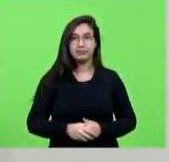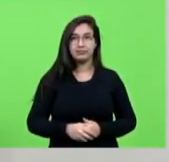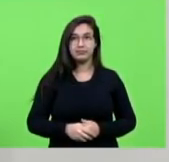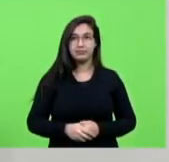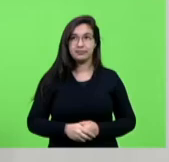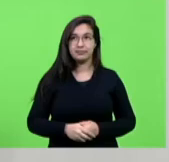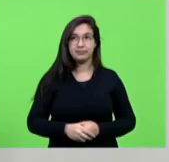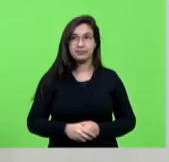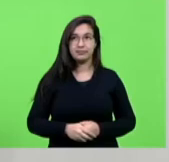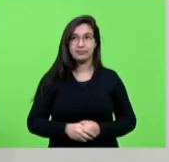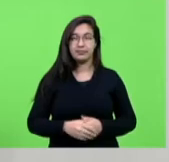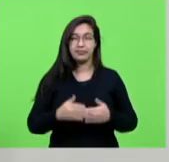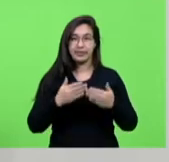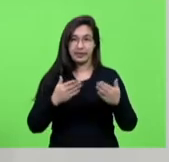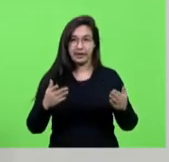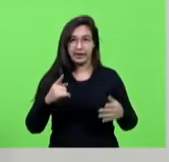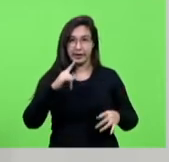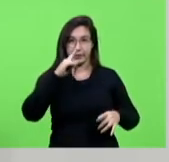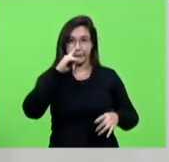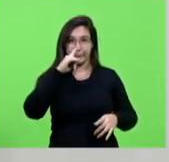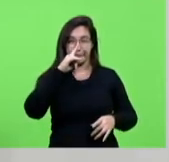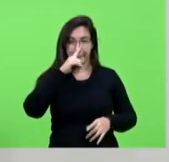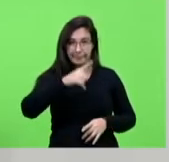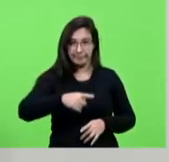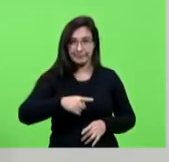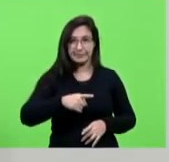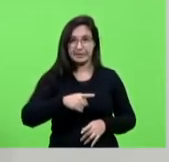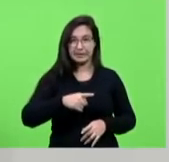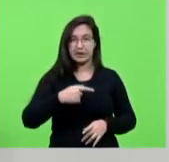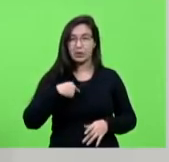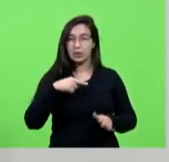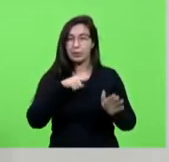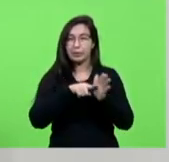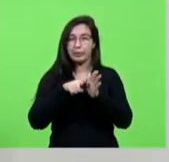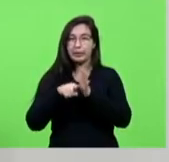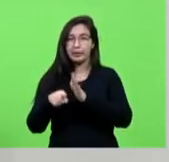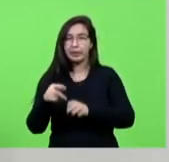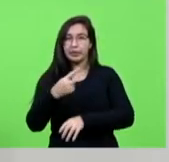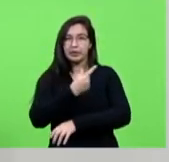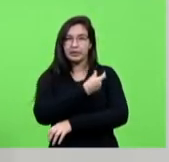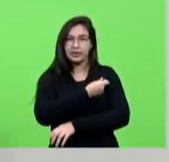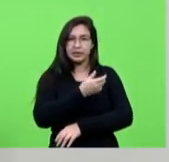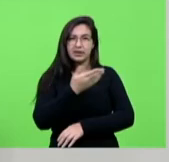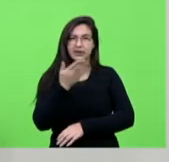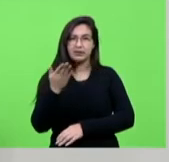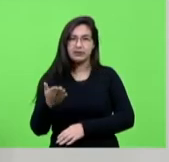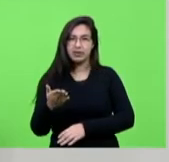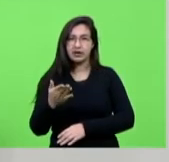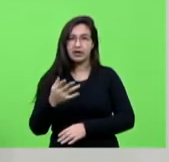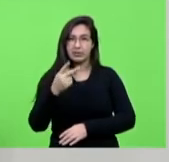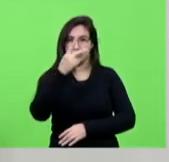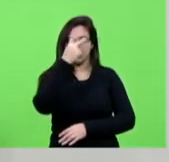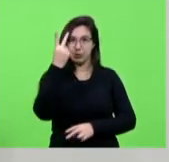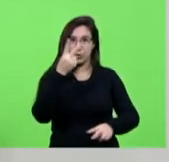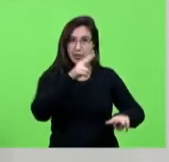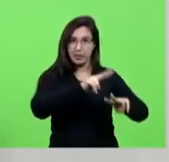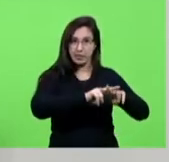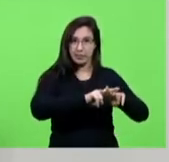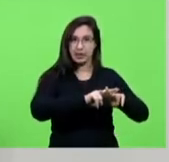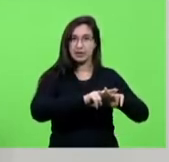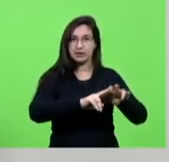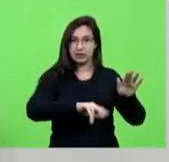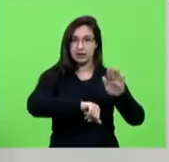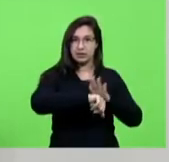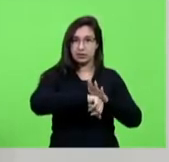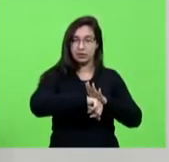E para aqueles que mandaram meus questionamentos ali em relação à vacinação de detentos, Isso